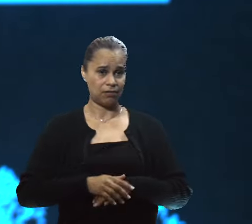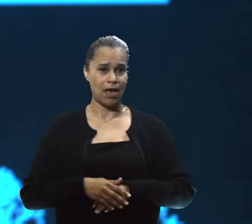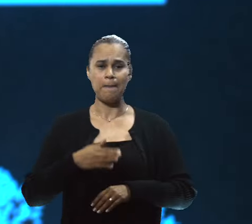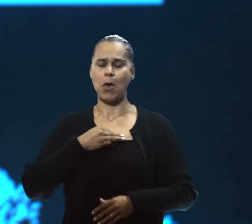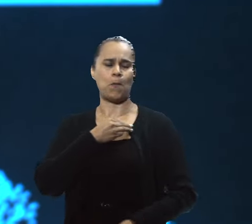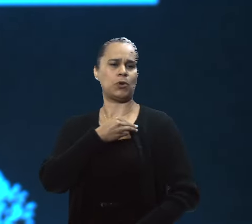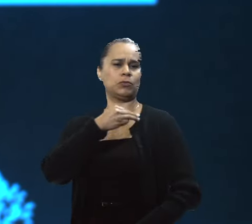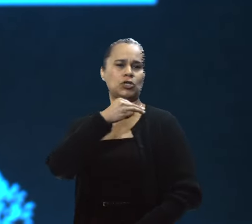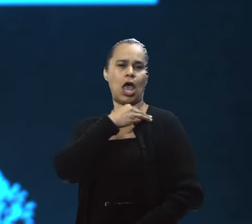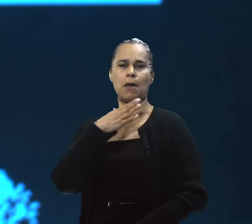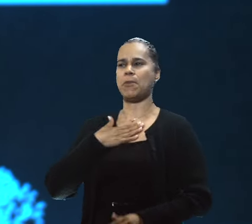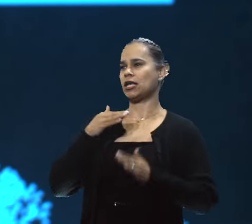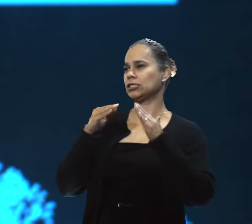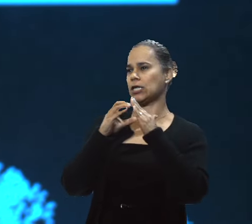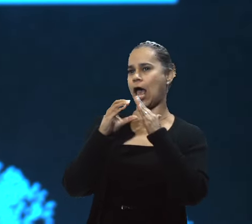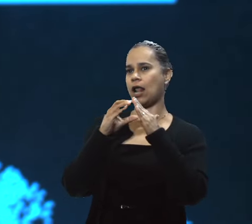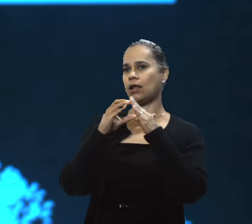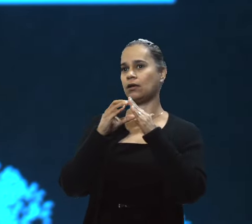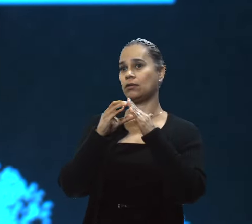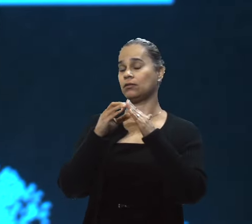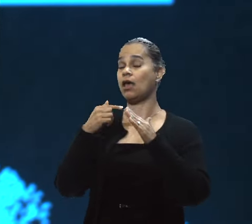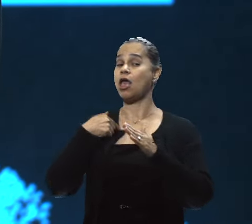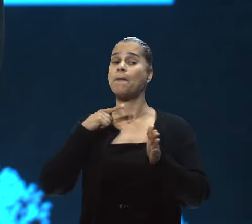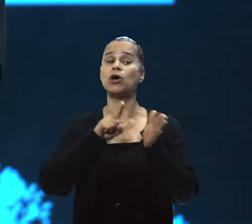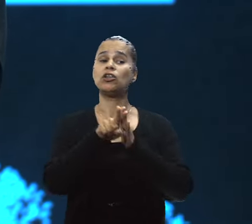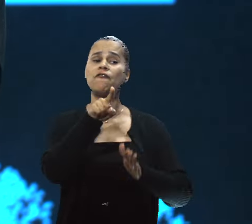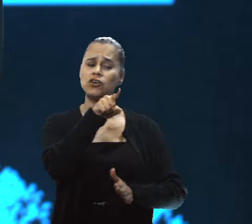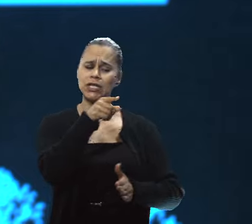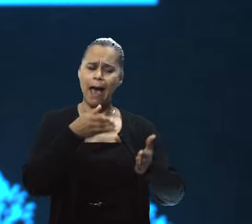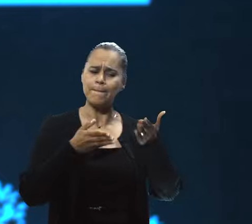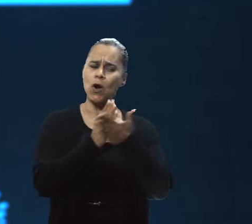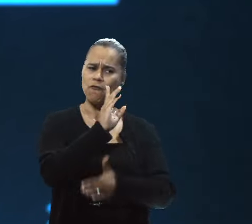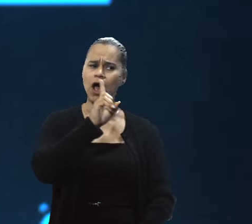ministério, a minha célula. Estou perguntando: você está sendo aprovado por Deus?